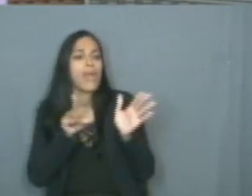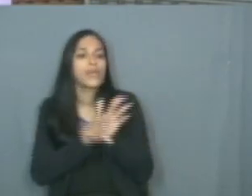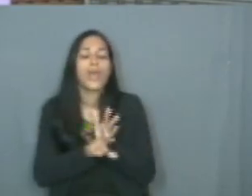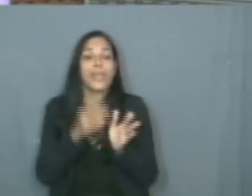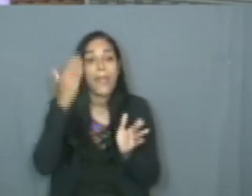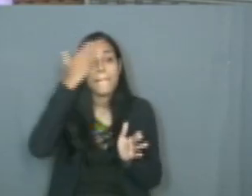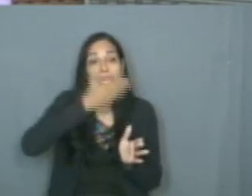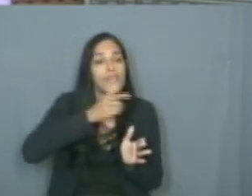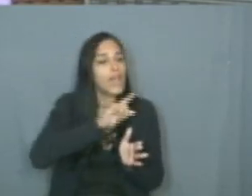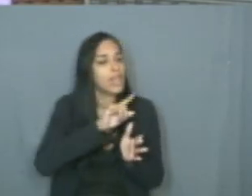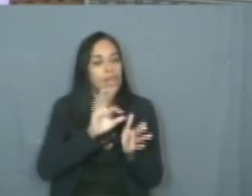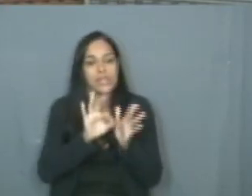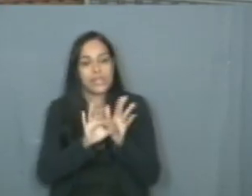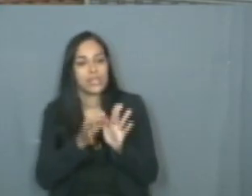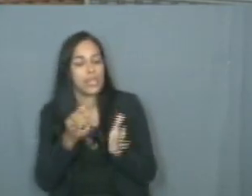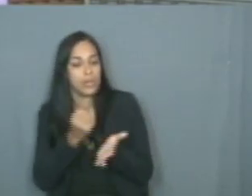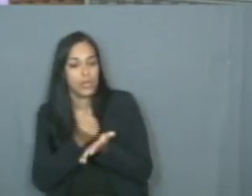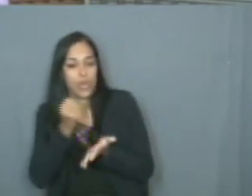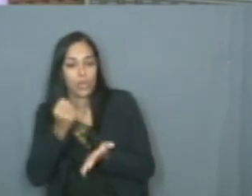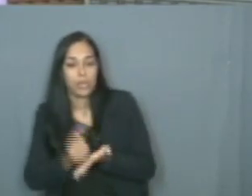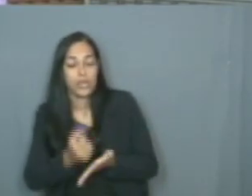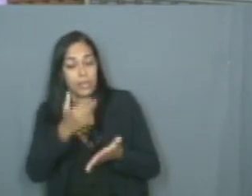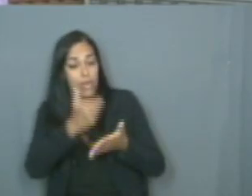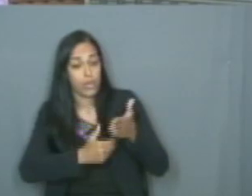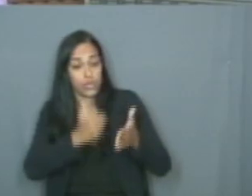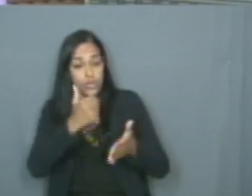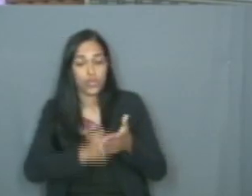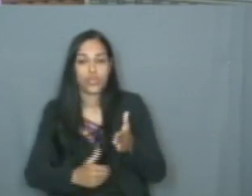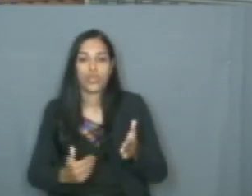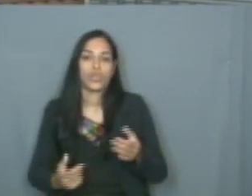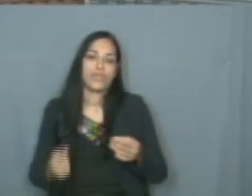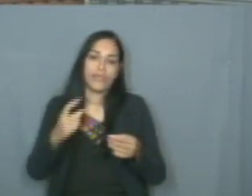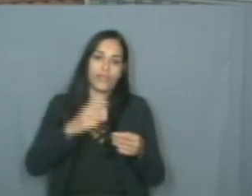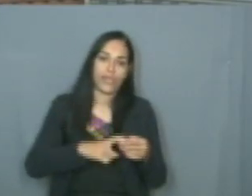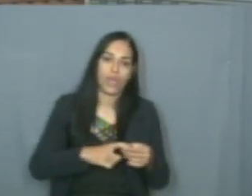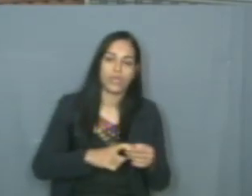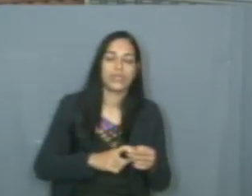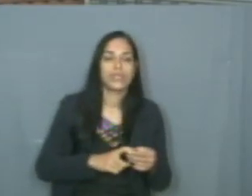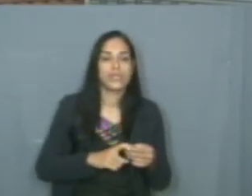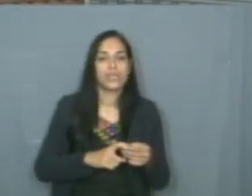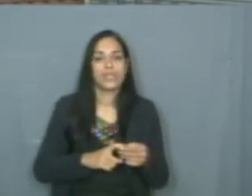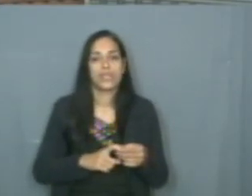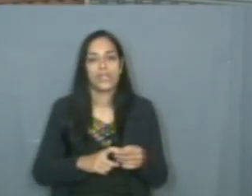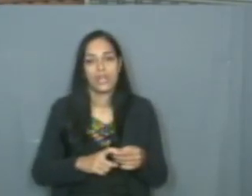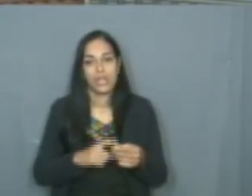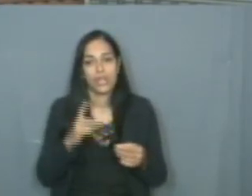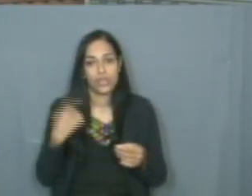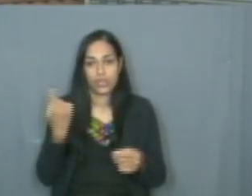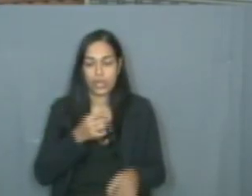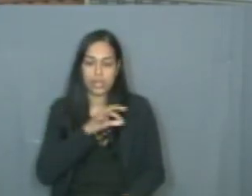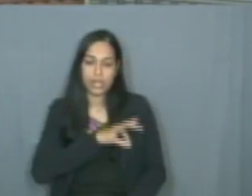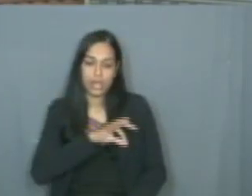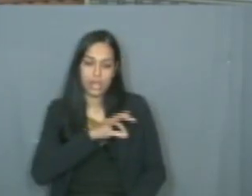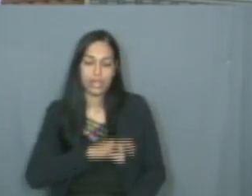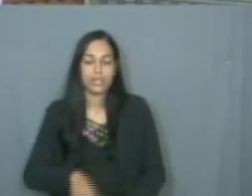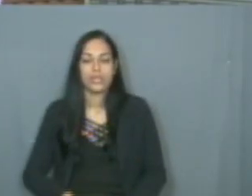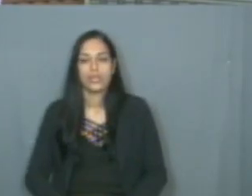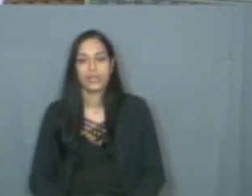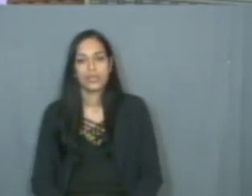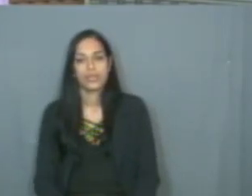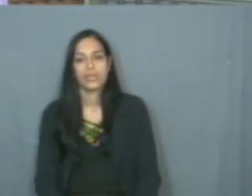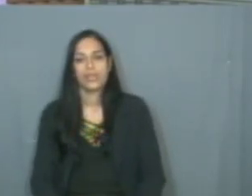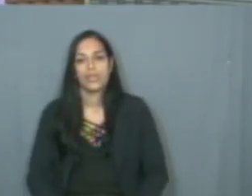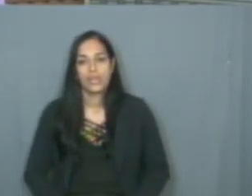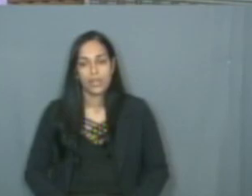não assinamos aquele documento para que aquele desconto seja ressarcido ou seja desvinculado dos nossos salários. O fato é